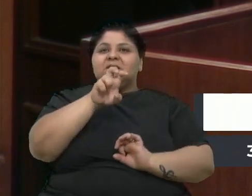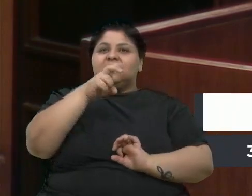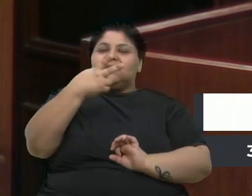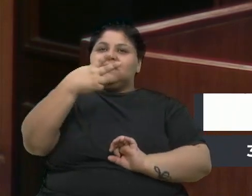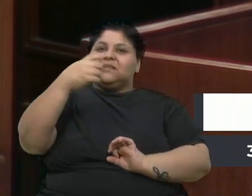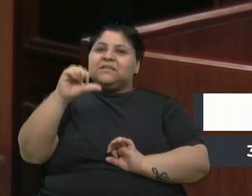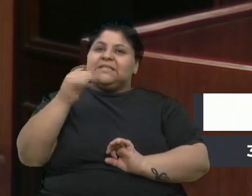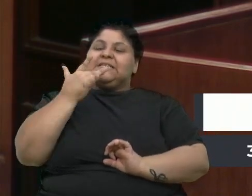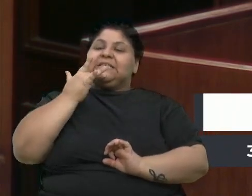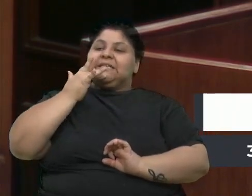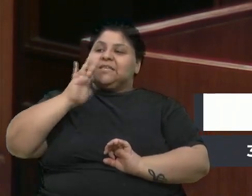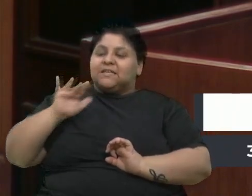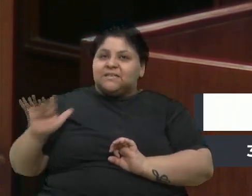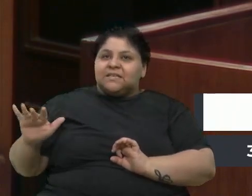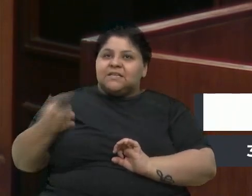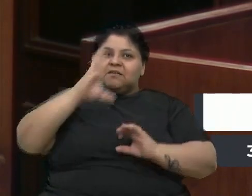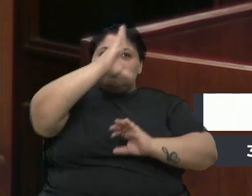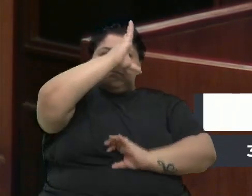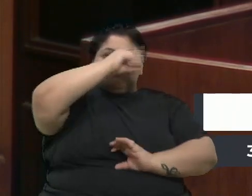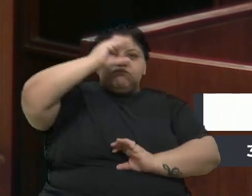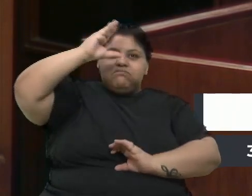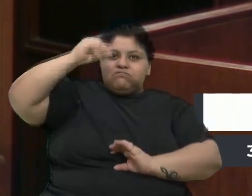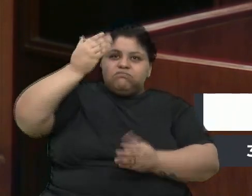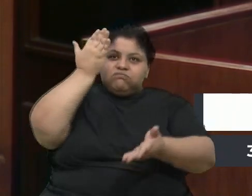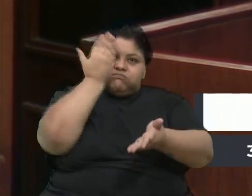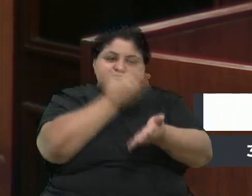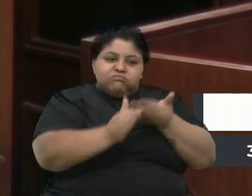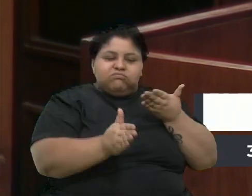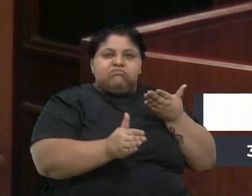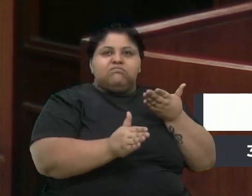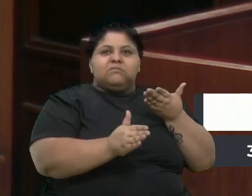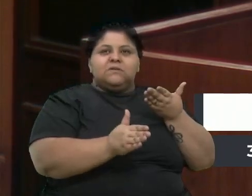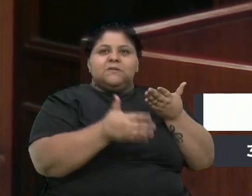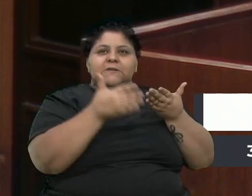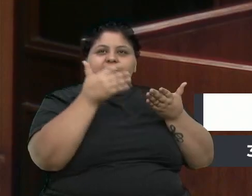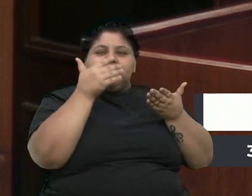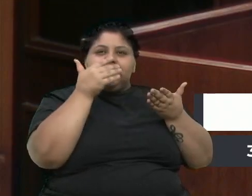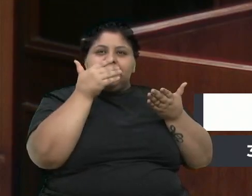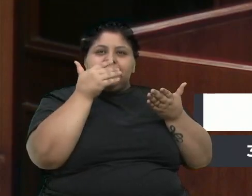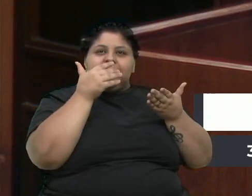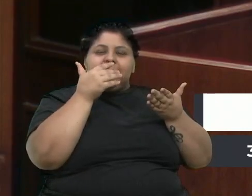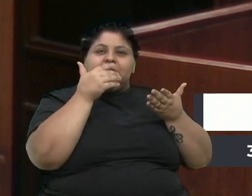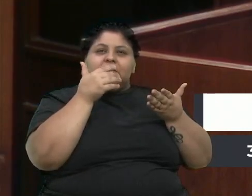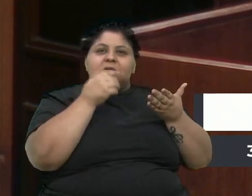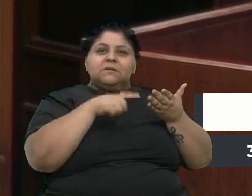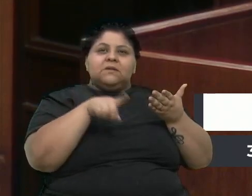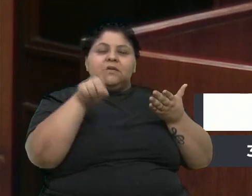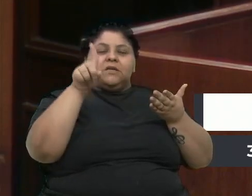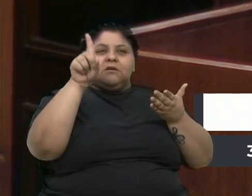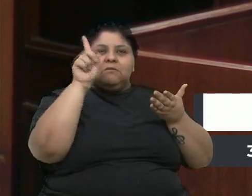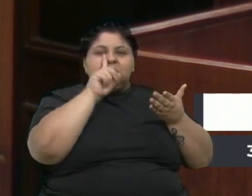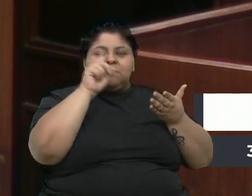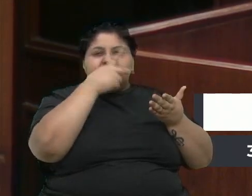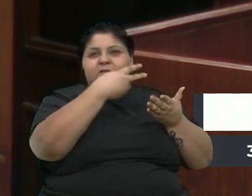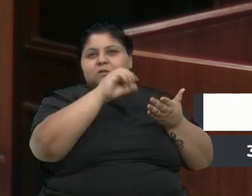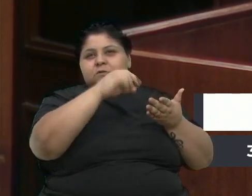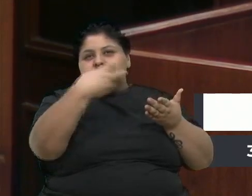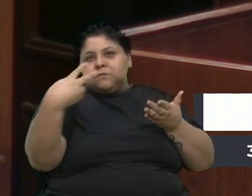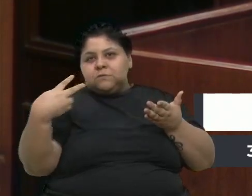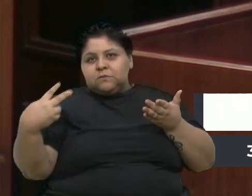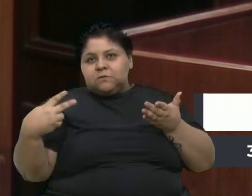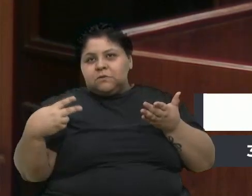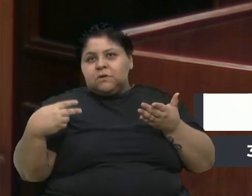2.529 crianças e adolescentes perderam as mães em 2022. Aqui, trazendo, né,